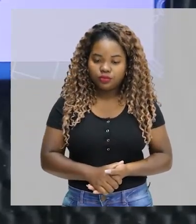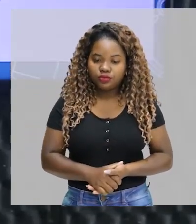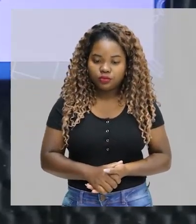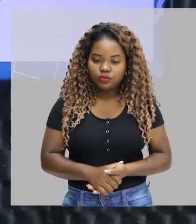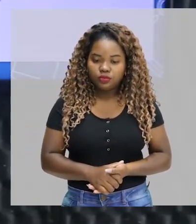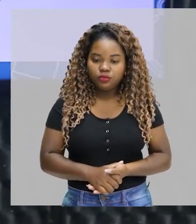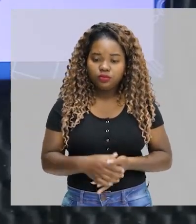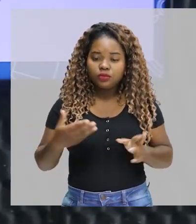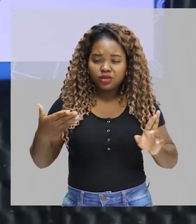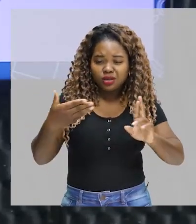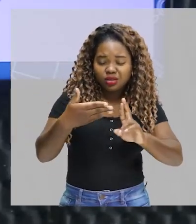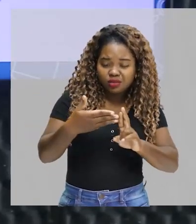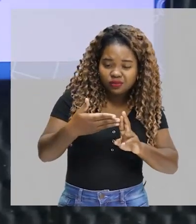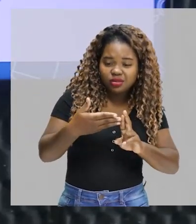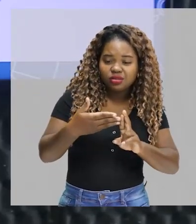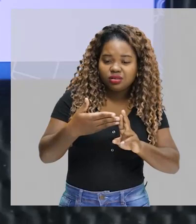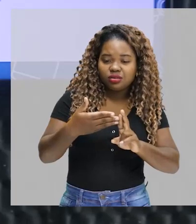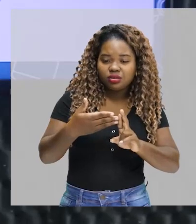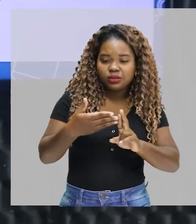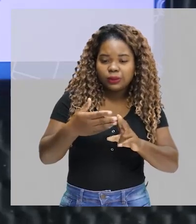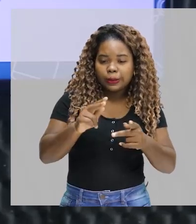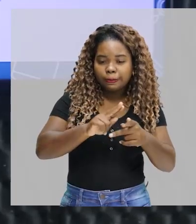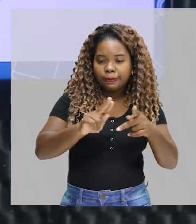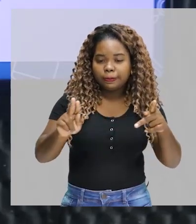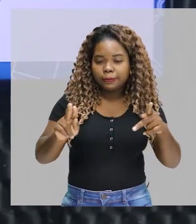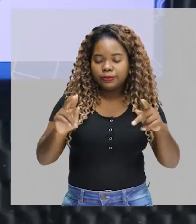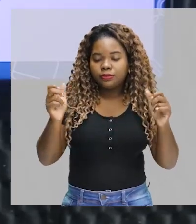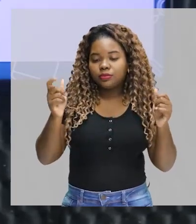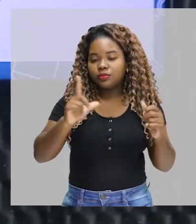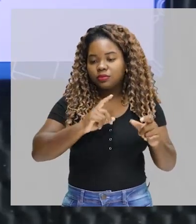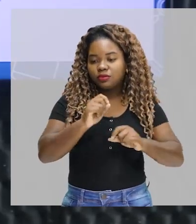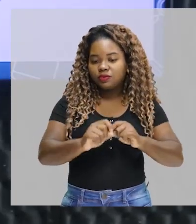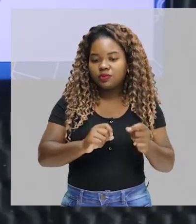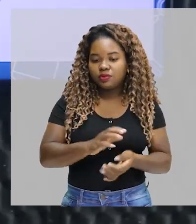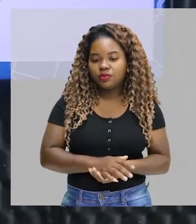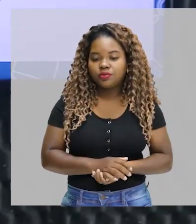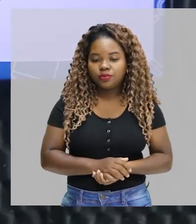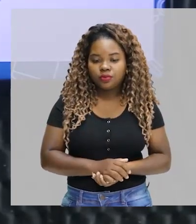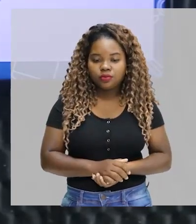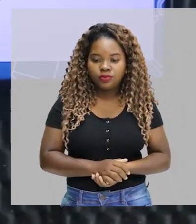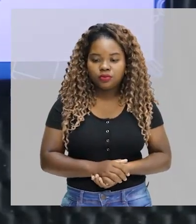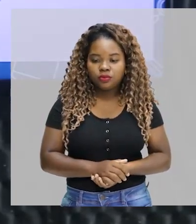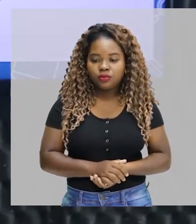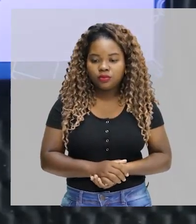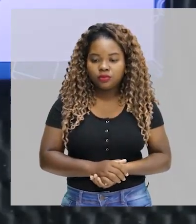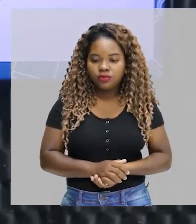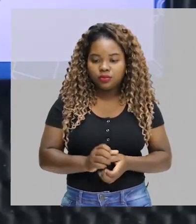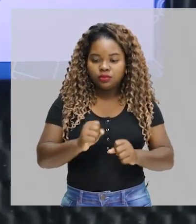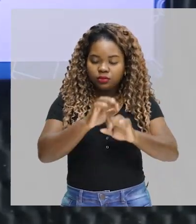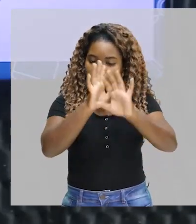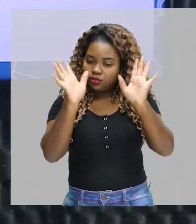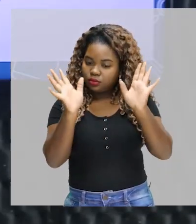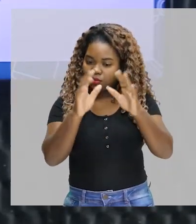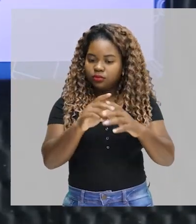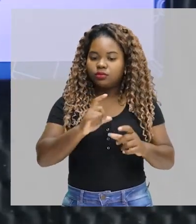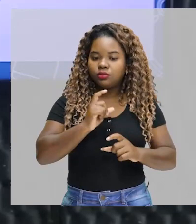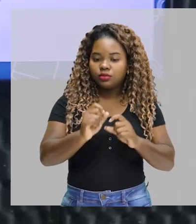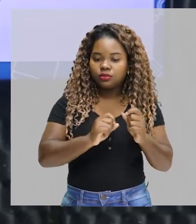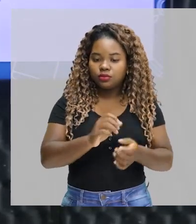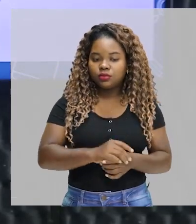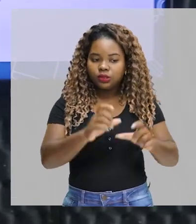A referência pronominal, ela permite a interconexão lógica entre as